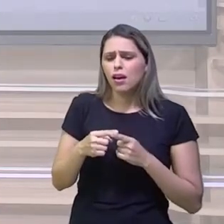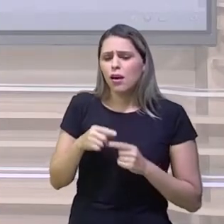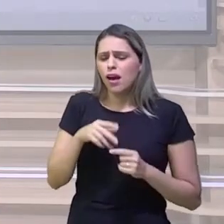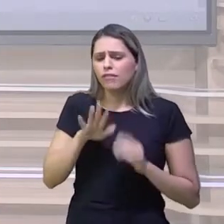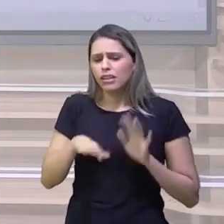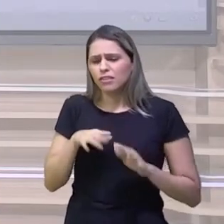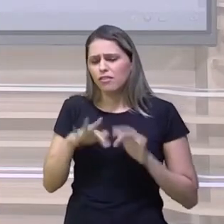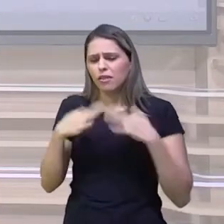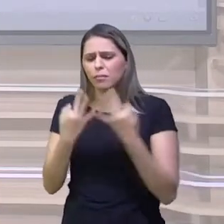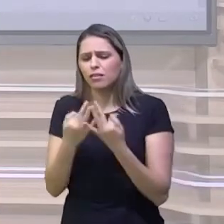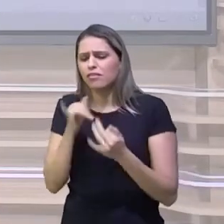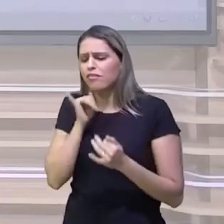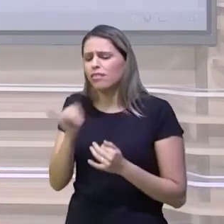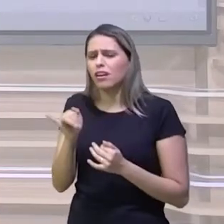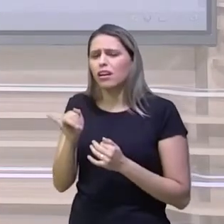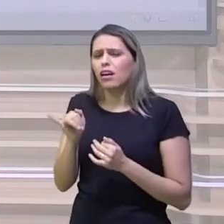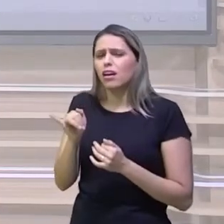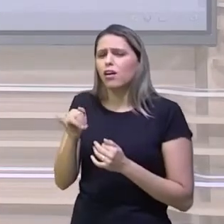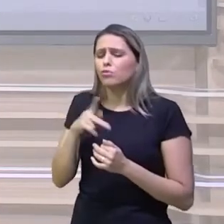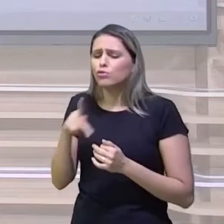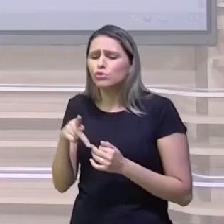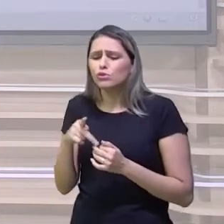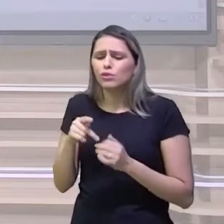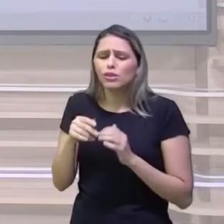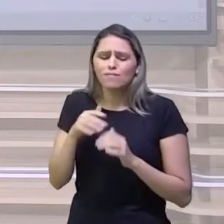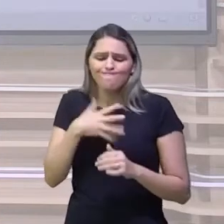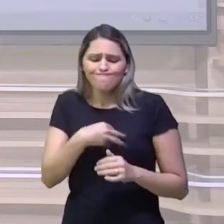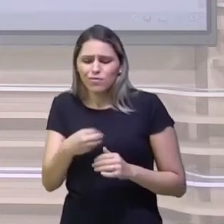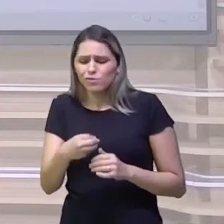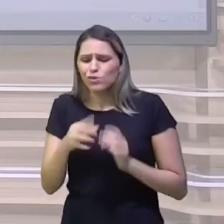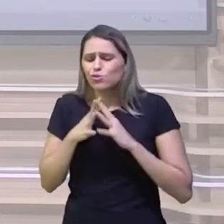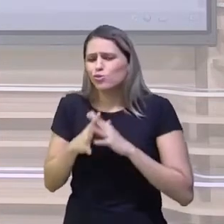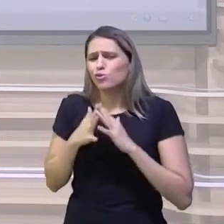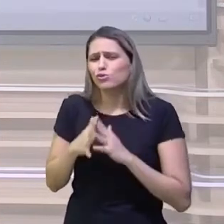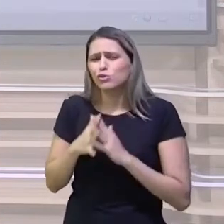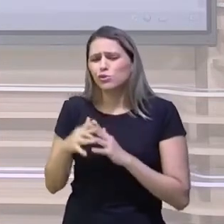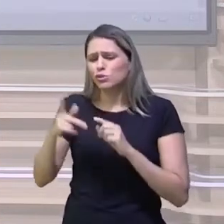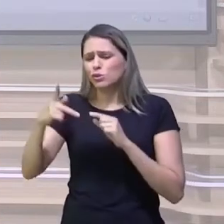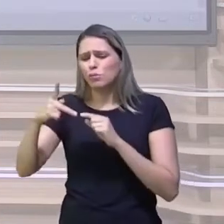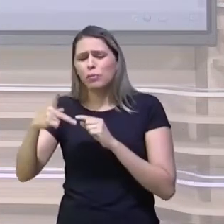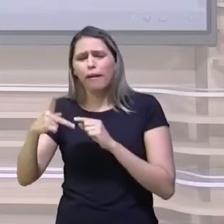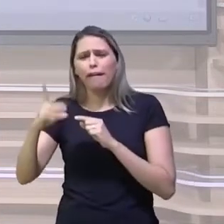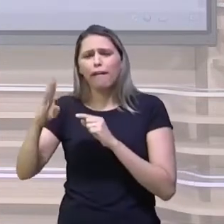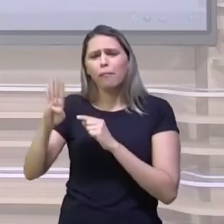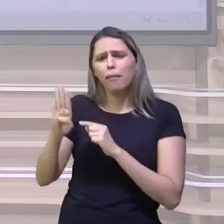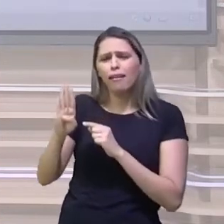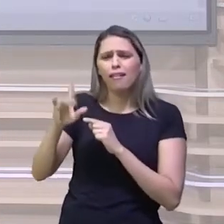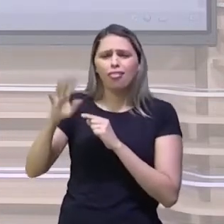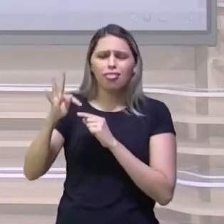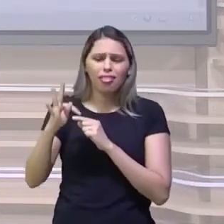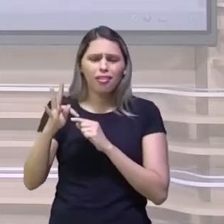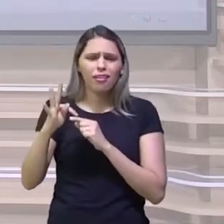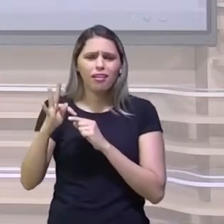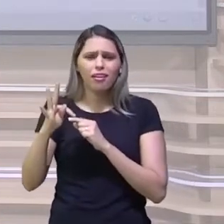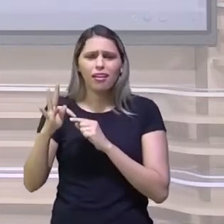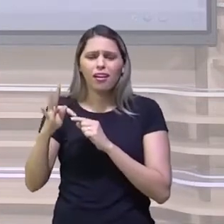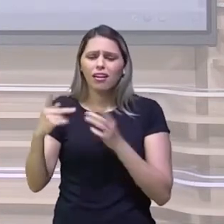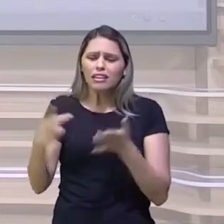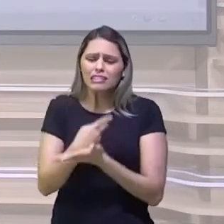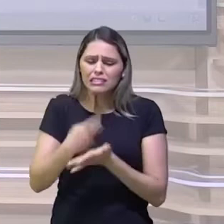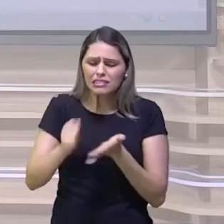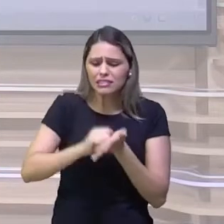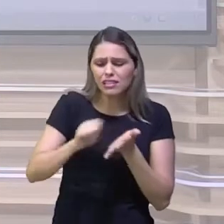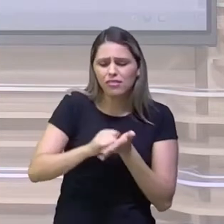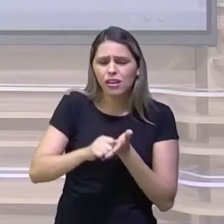tá conseguindo. Professor, eu não tô conseguindo, eles confundem muito P com B. fala, ele escreve muito errado porque